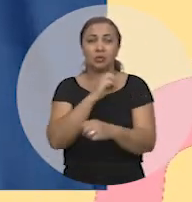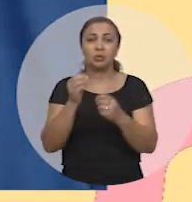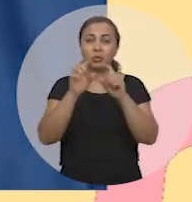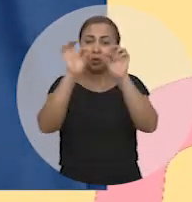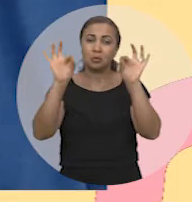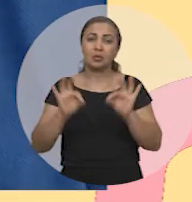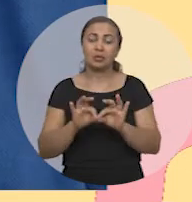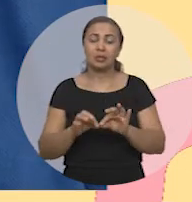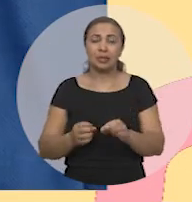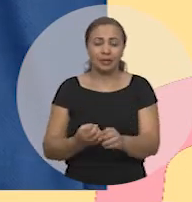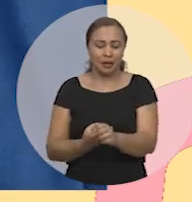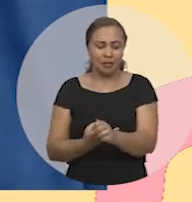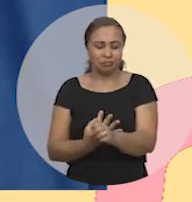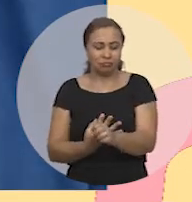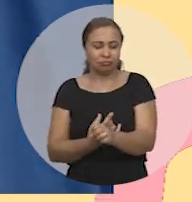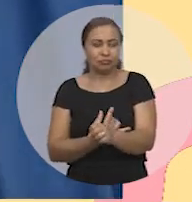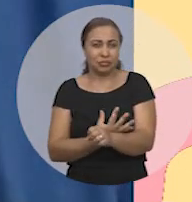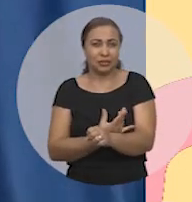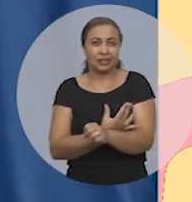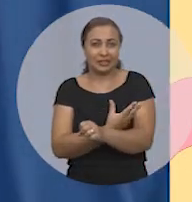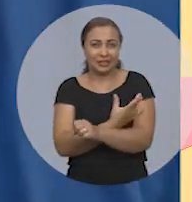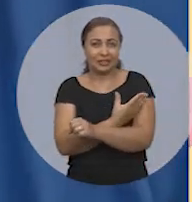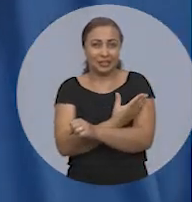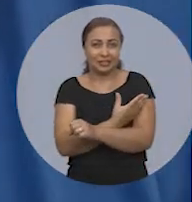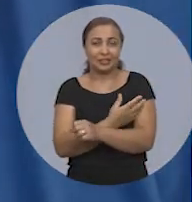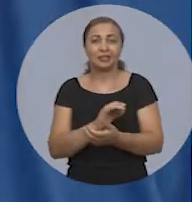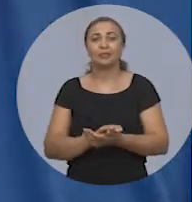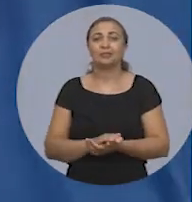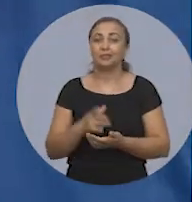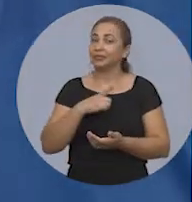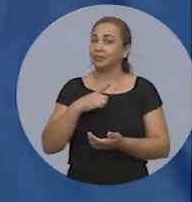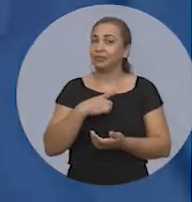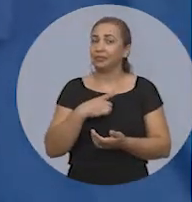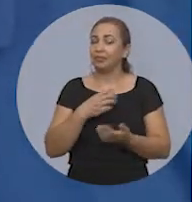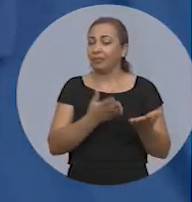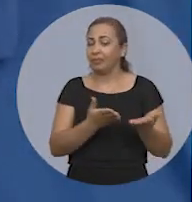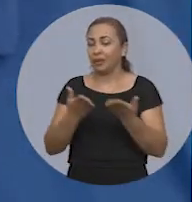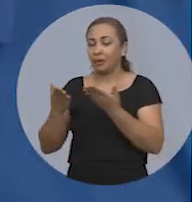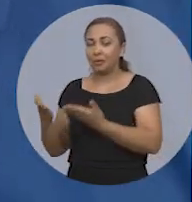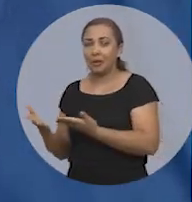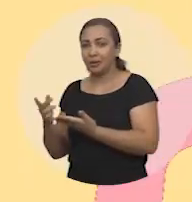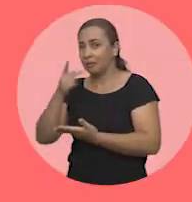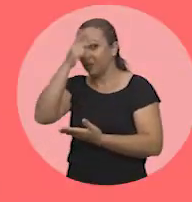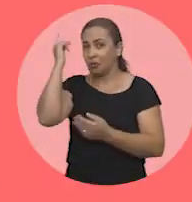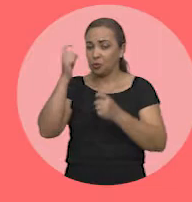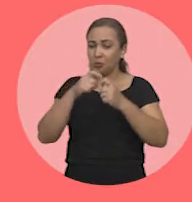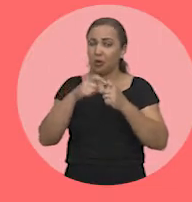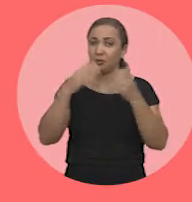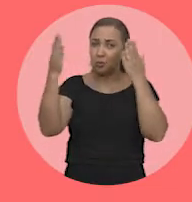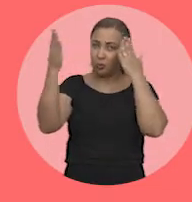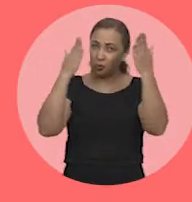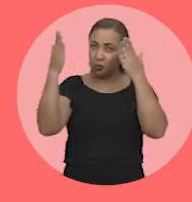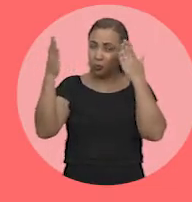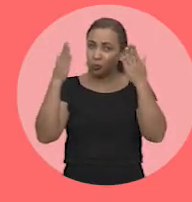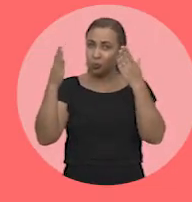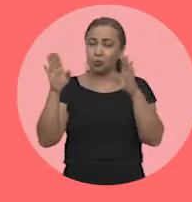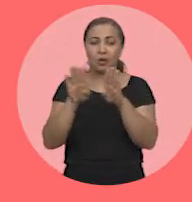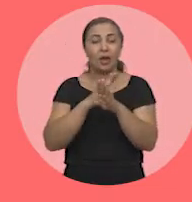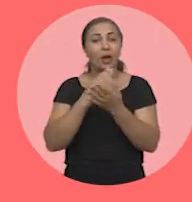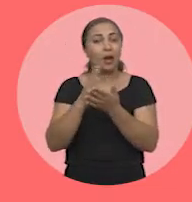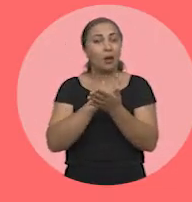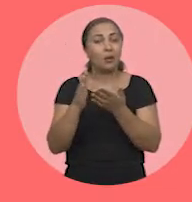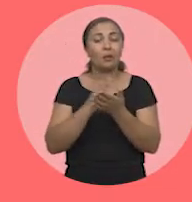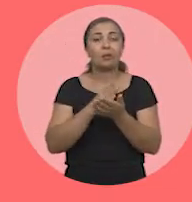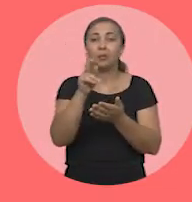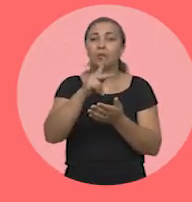como o título do nosso projeto diz, estão à flor da pele. Temos convidado psicólogos,